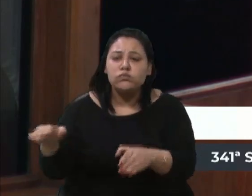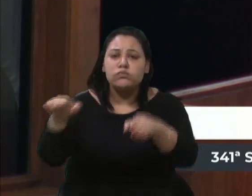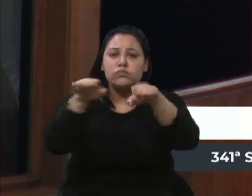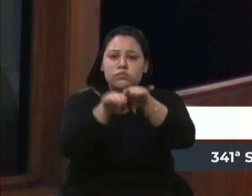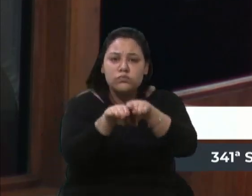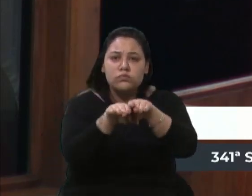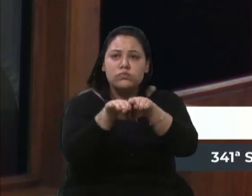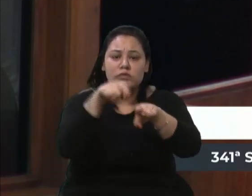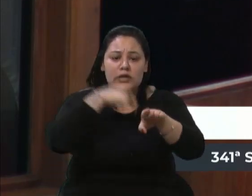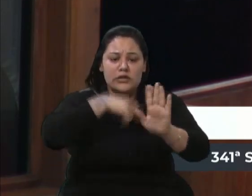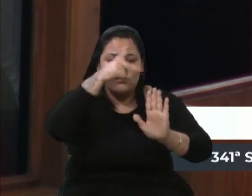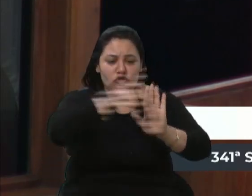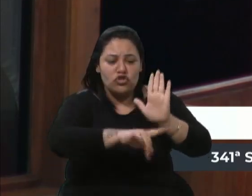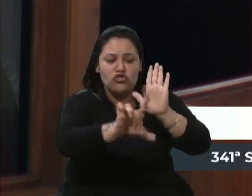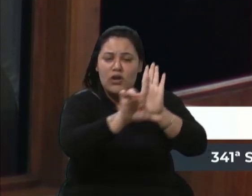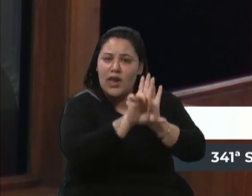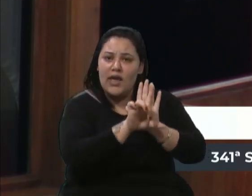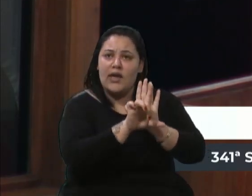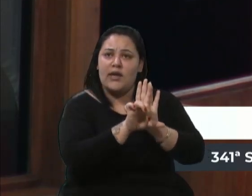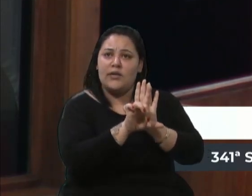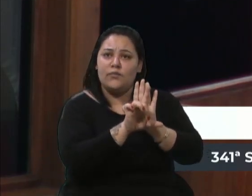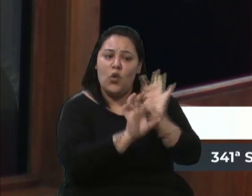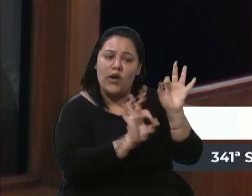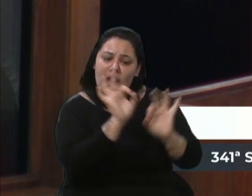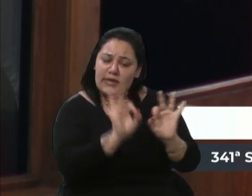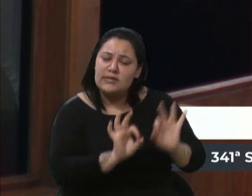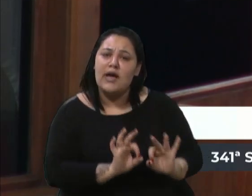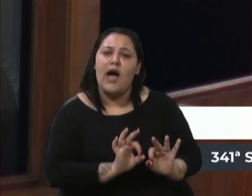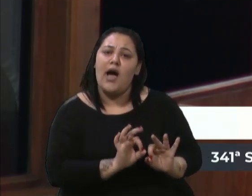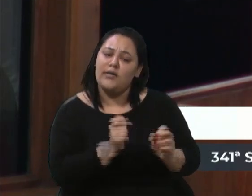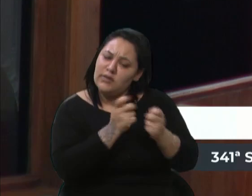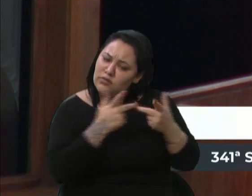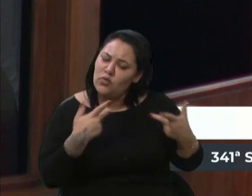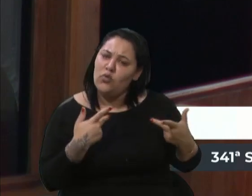a corrigir esse processo histórico de